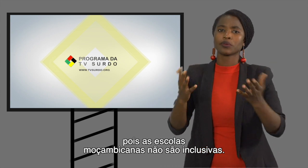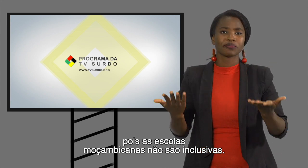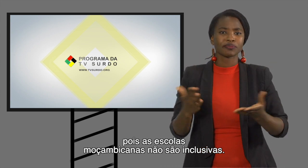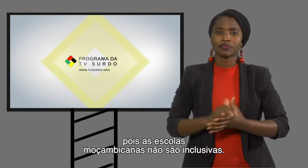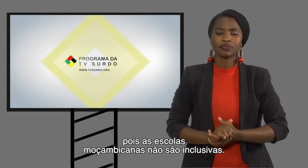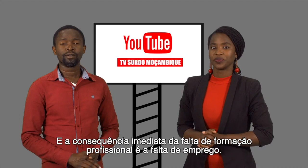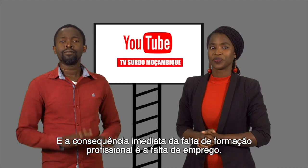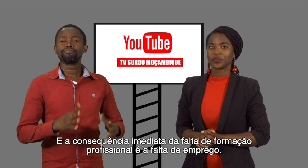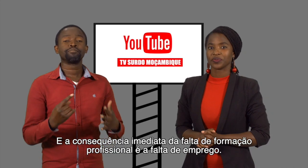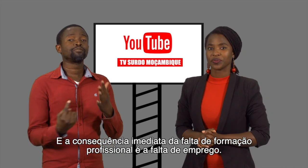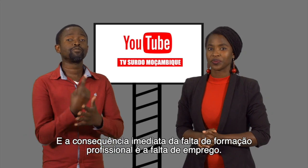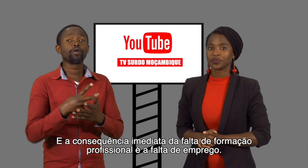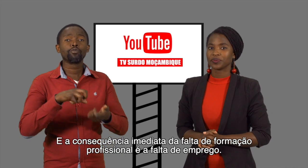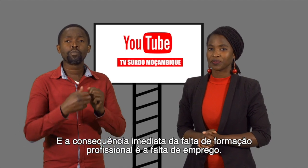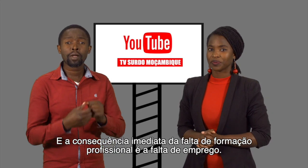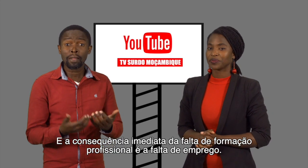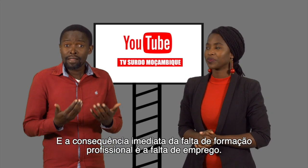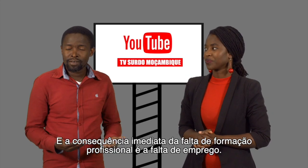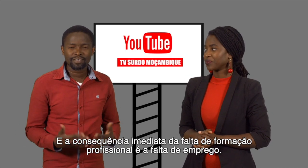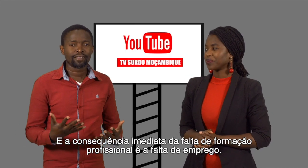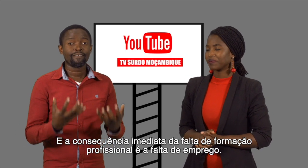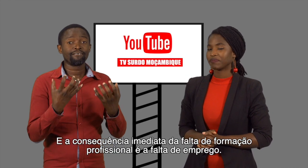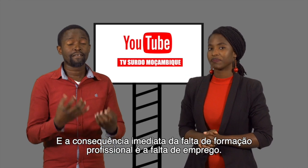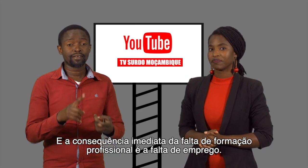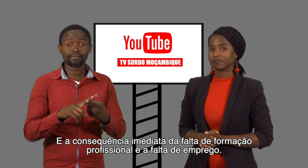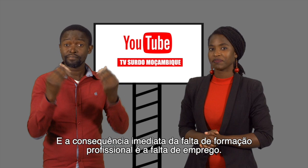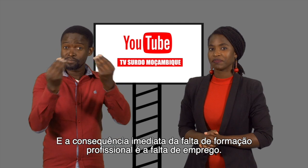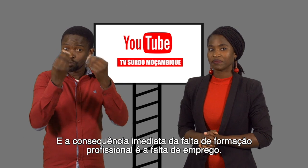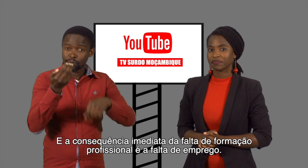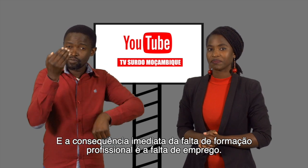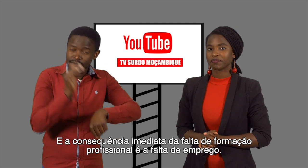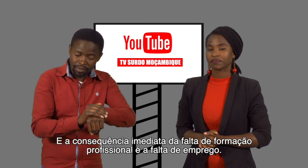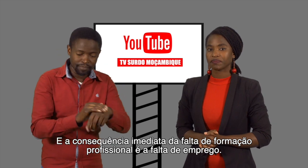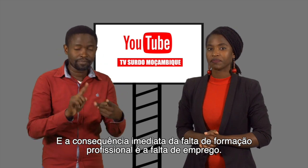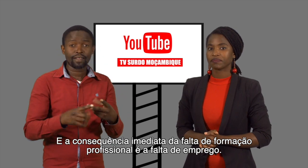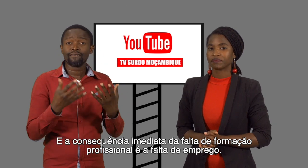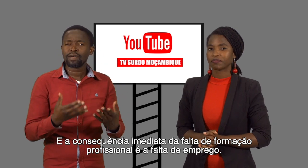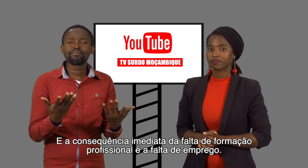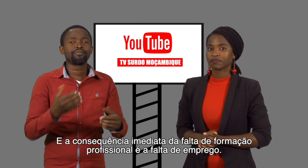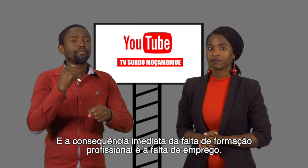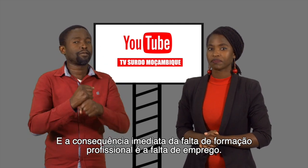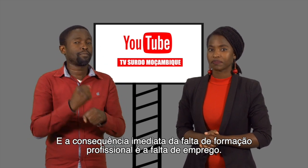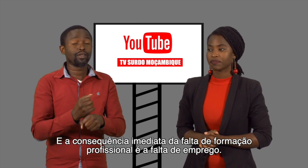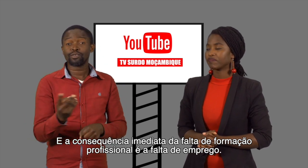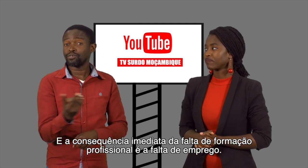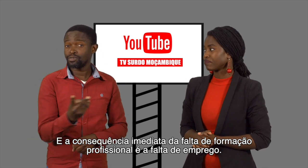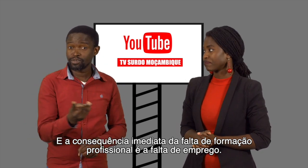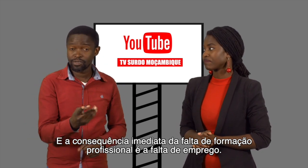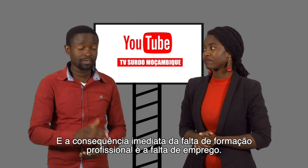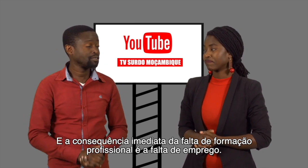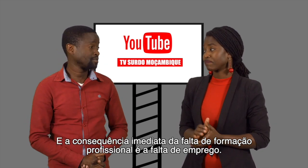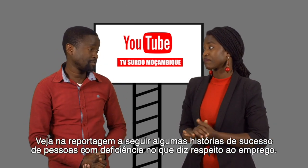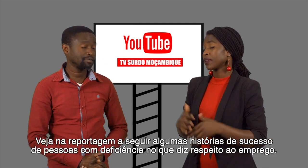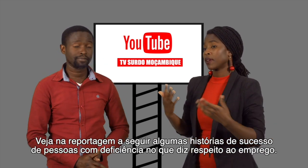inclusivas. E a consequência imediata da falta de formação profissional é a falta de emprego.